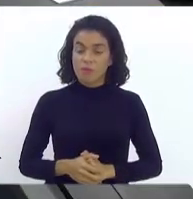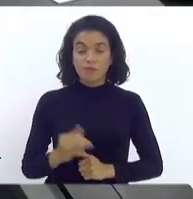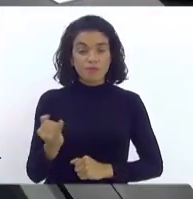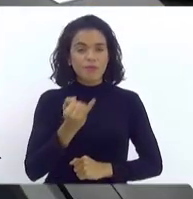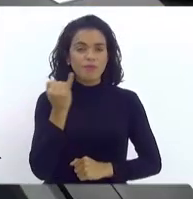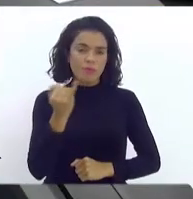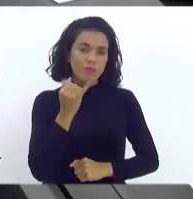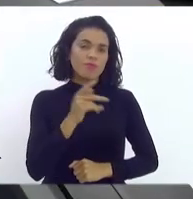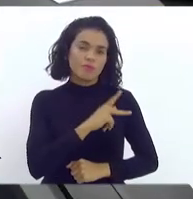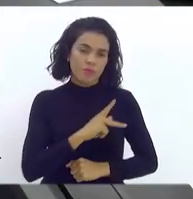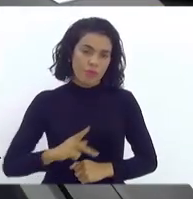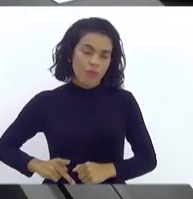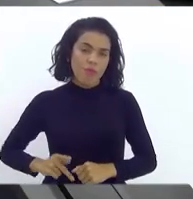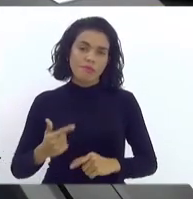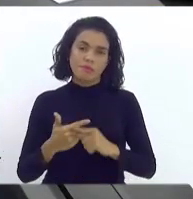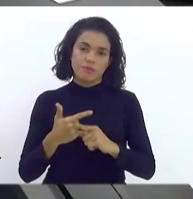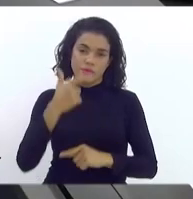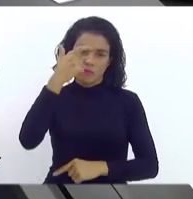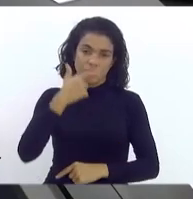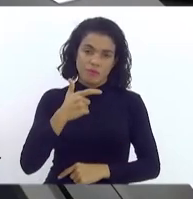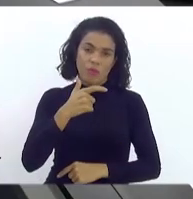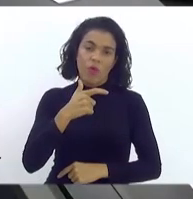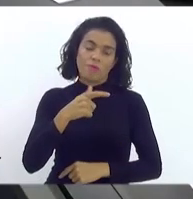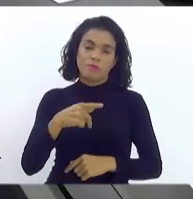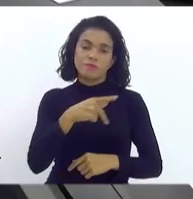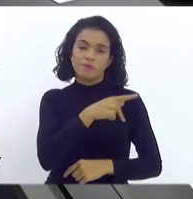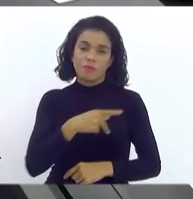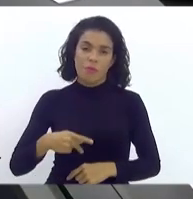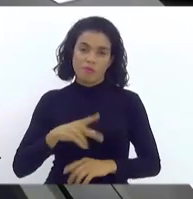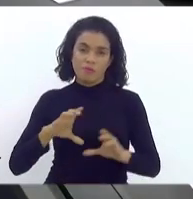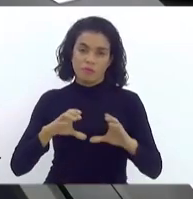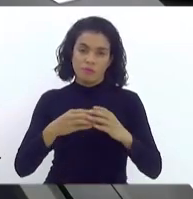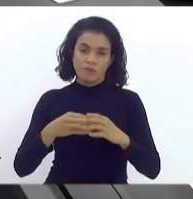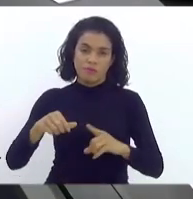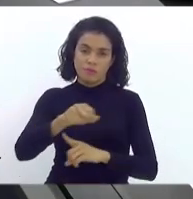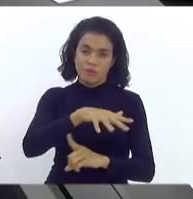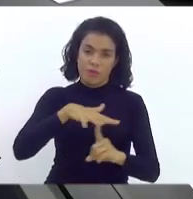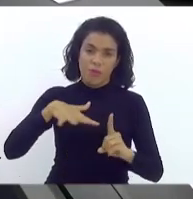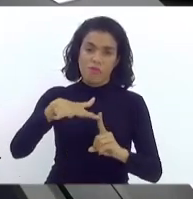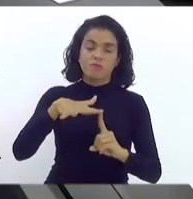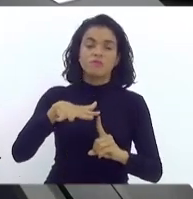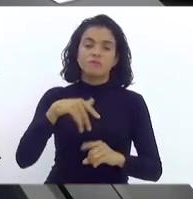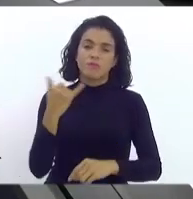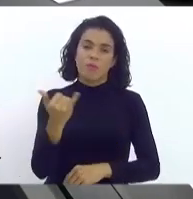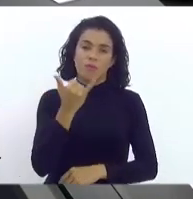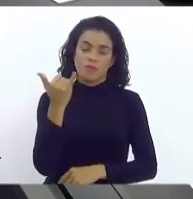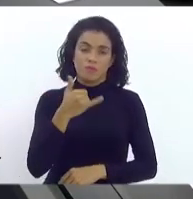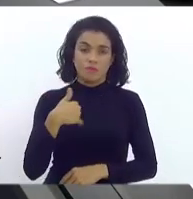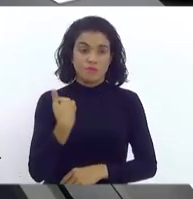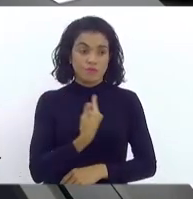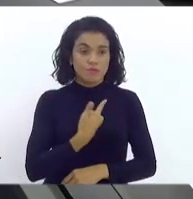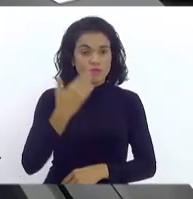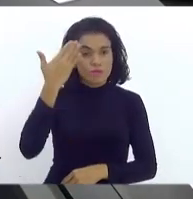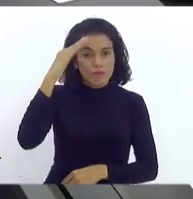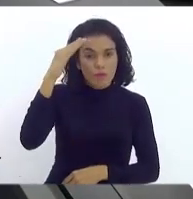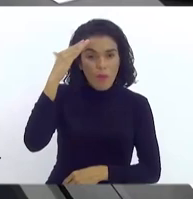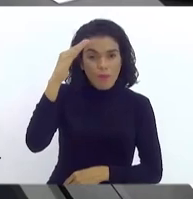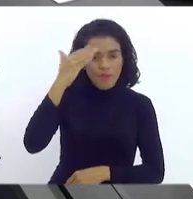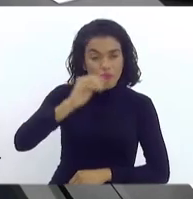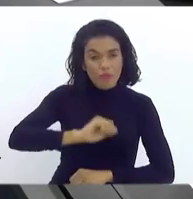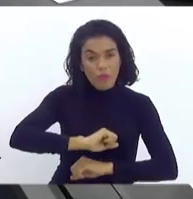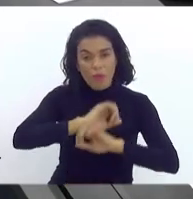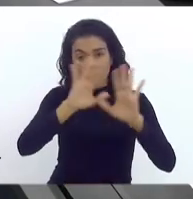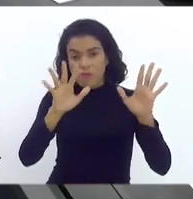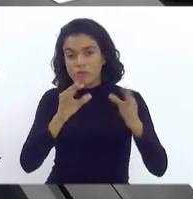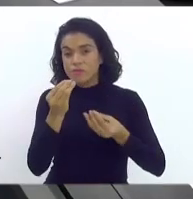porque, como presidente da Comissão de Meio Ambiente, é um tema que é valioso para a gente, justamente para entender